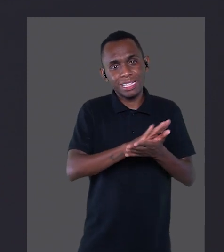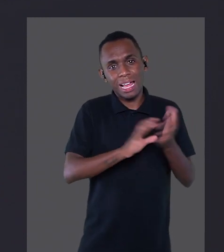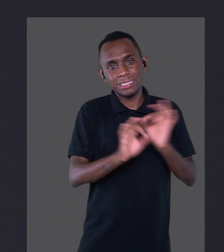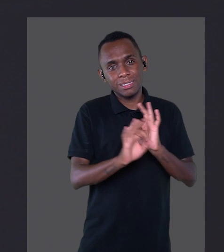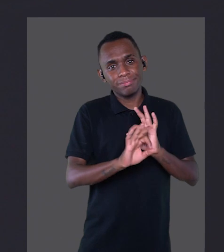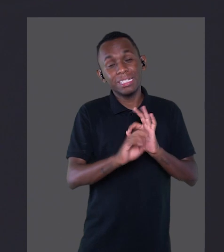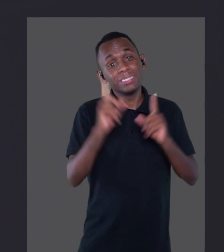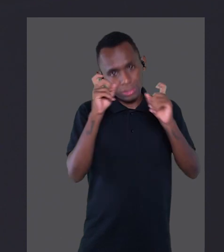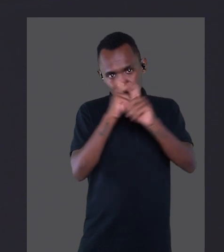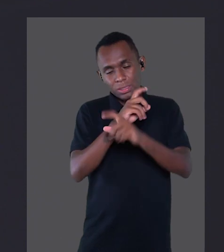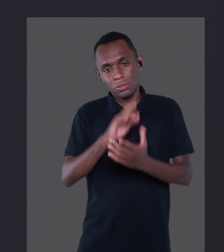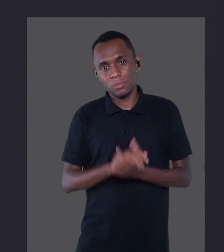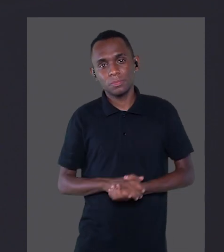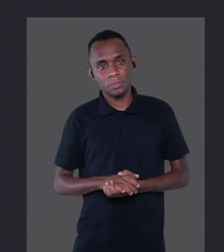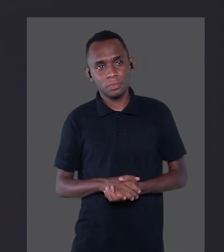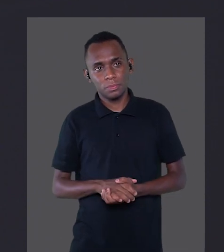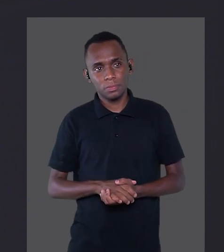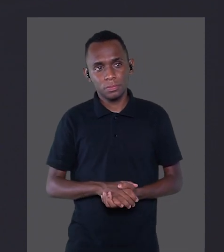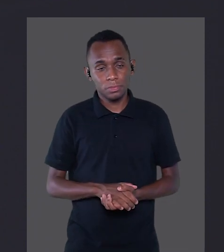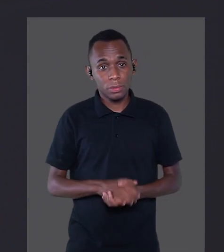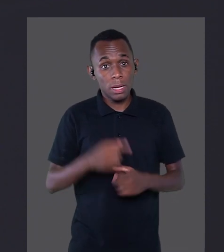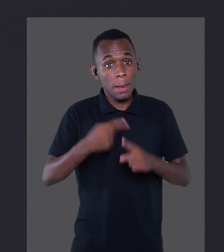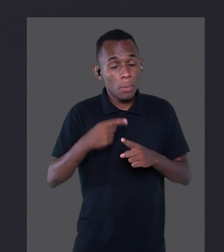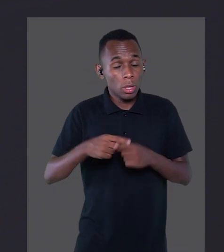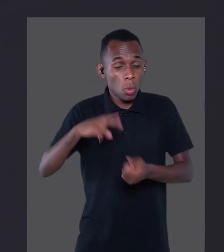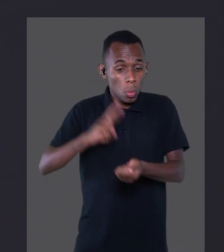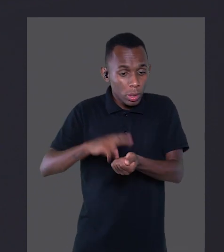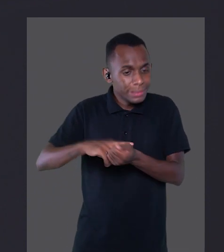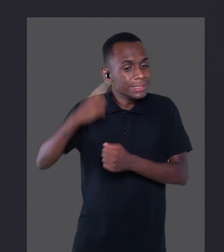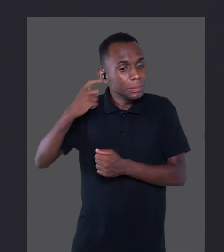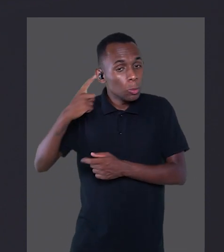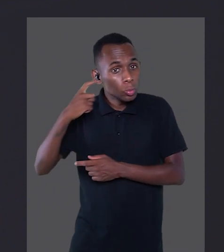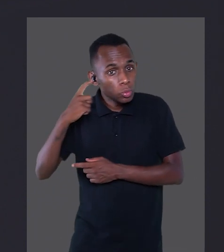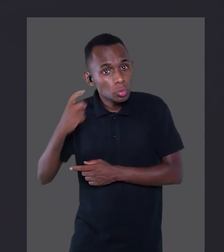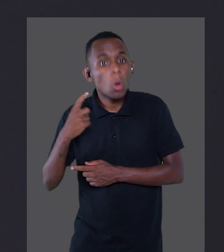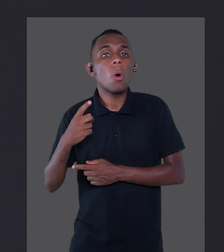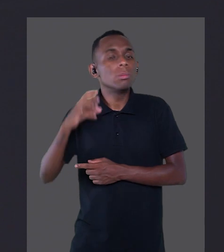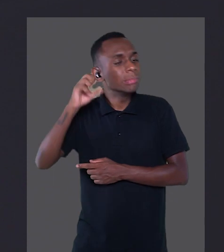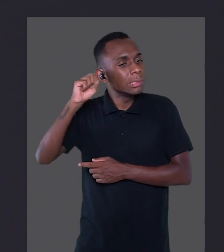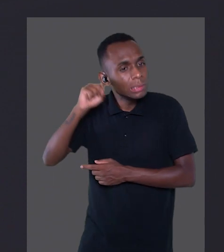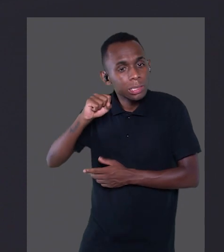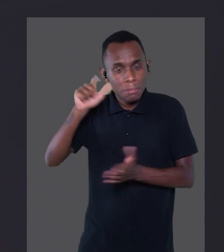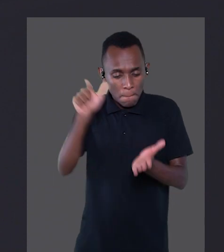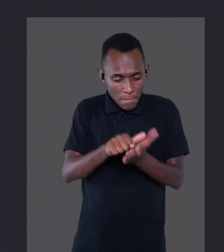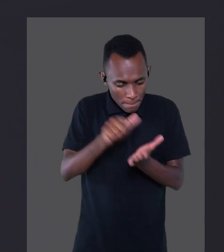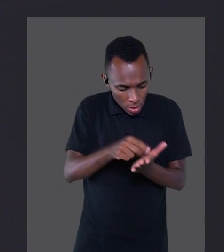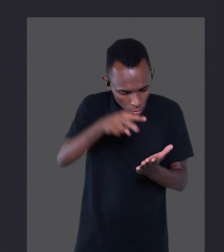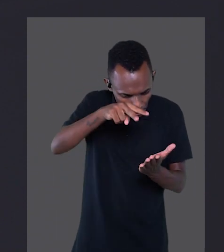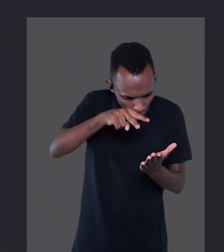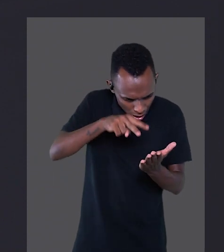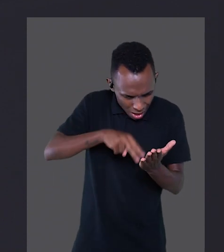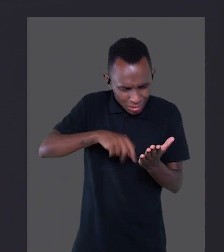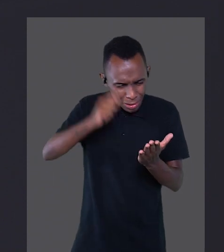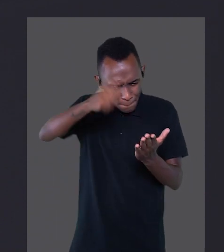as sonoridades que cabem numa página escrita